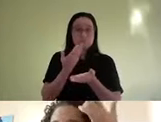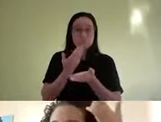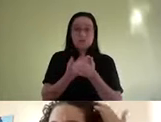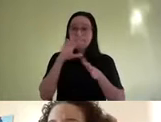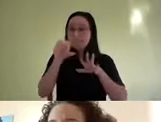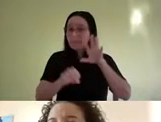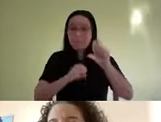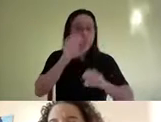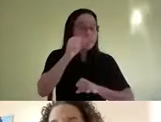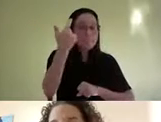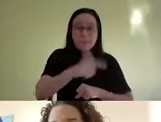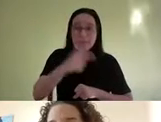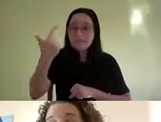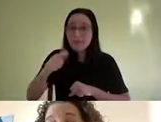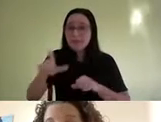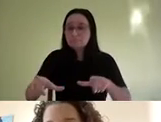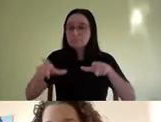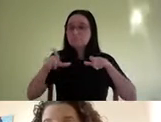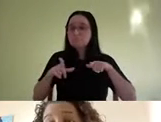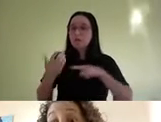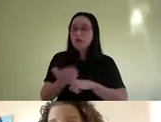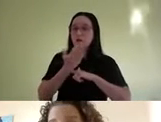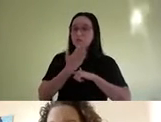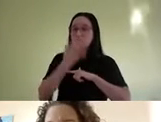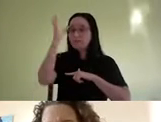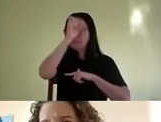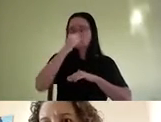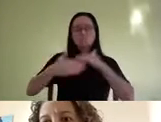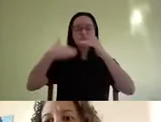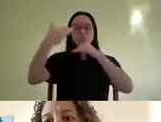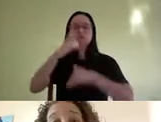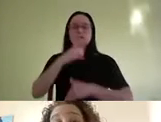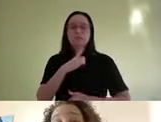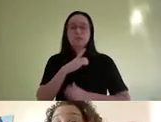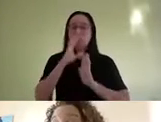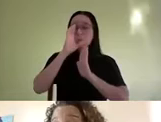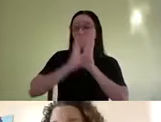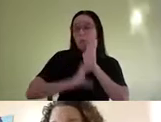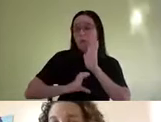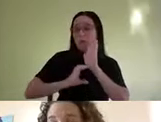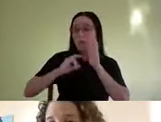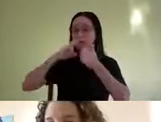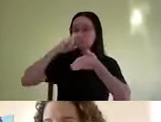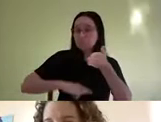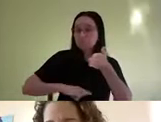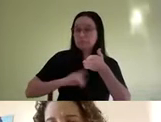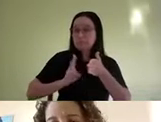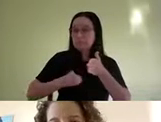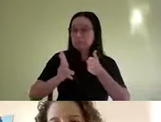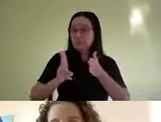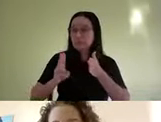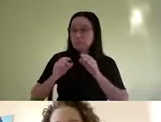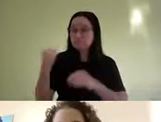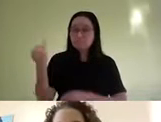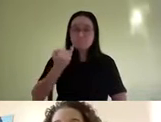quais são essas certificações que possam nos ajudar, colocar no nosso currículo, manter o nosso LinkedIn sempre atualizado,